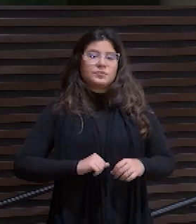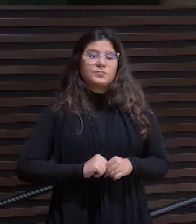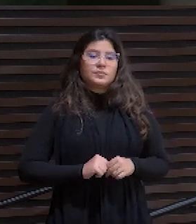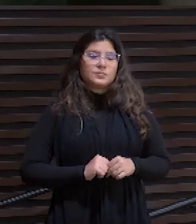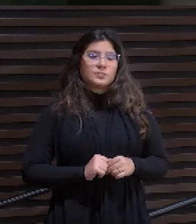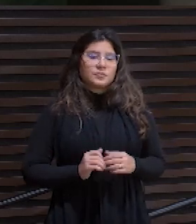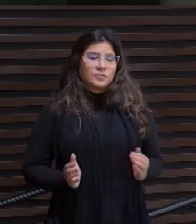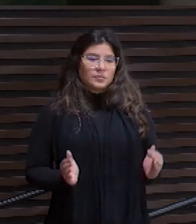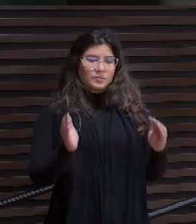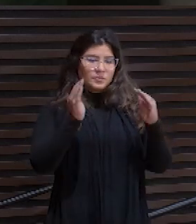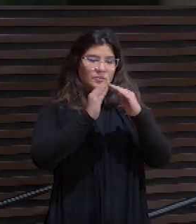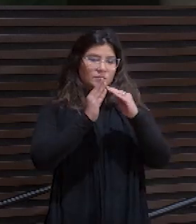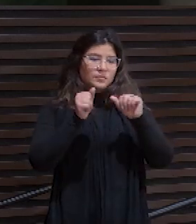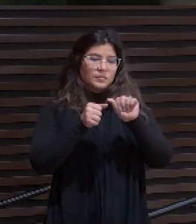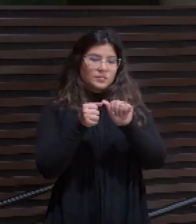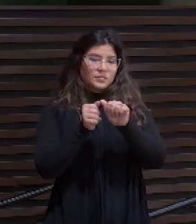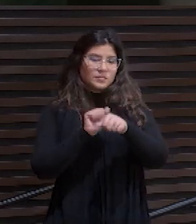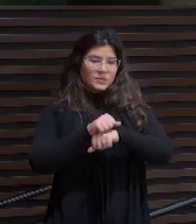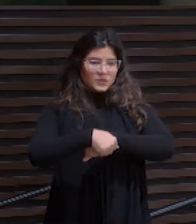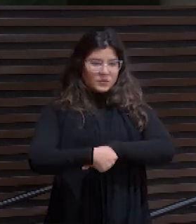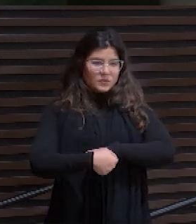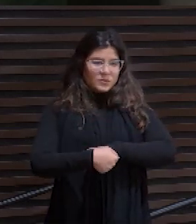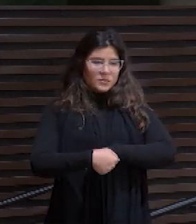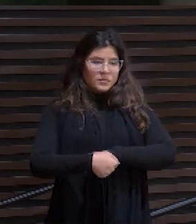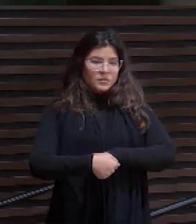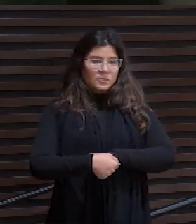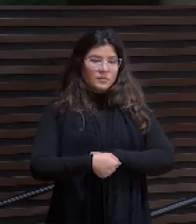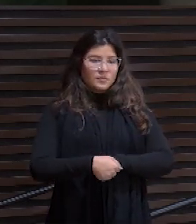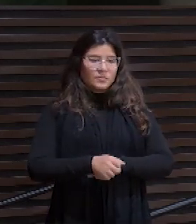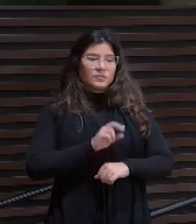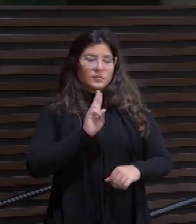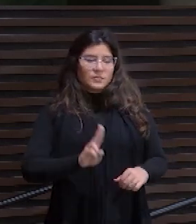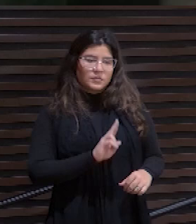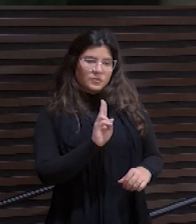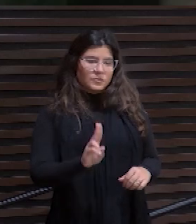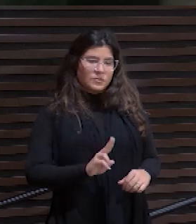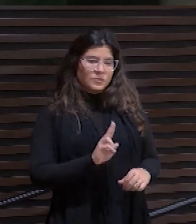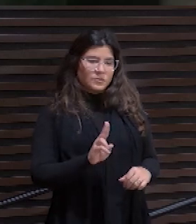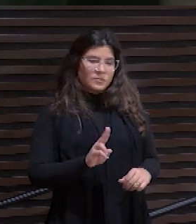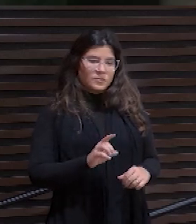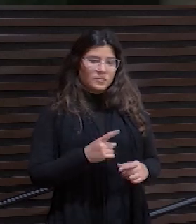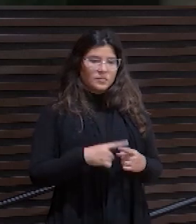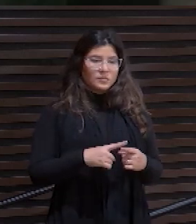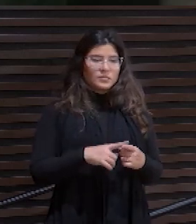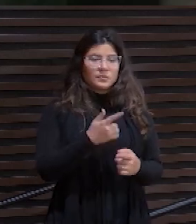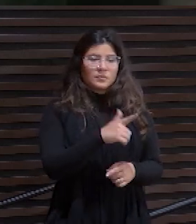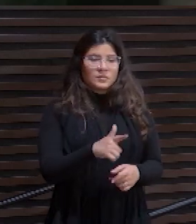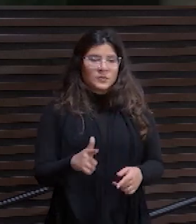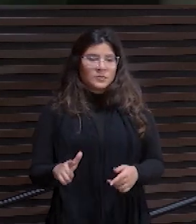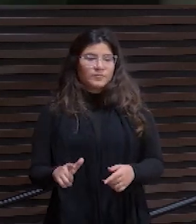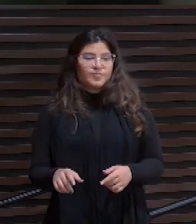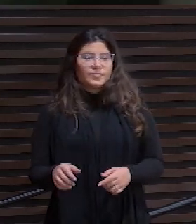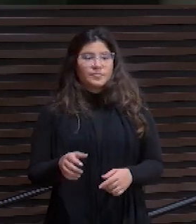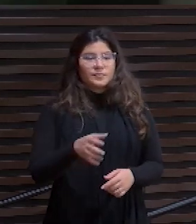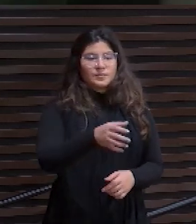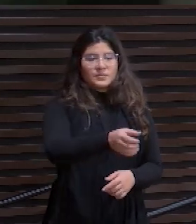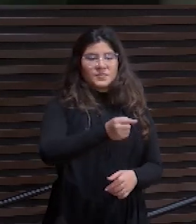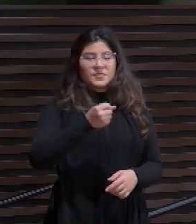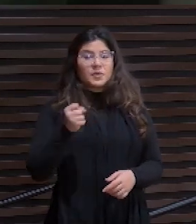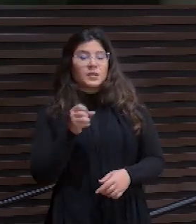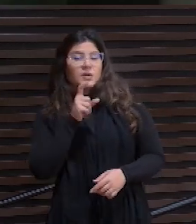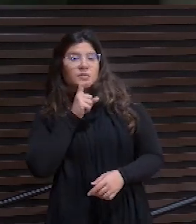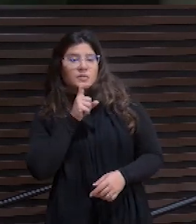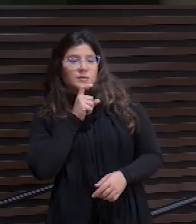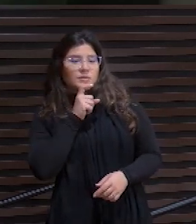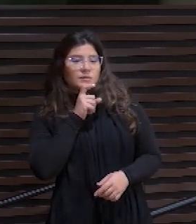recipientes feitos de couro de animais, que eles usavam, como não tinha geladeira, não tinha garrafa térmica, né, naquela época,